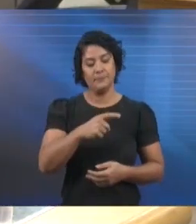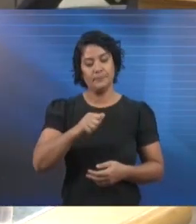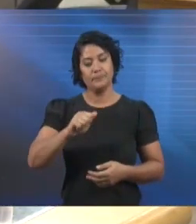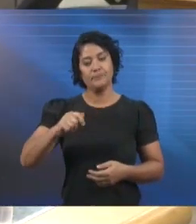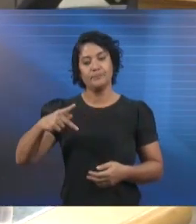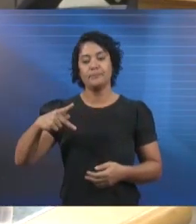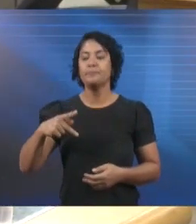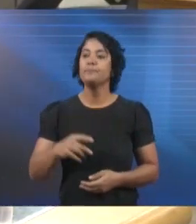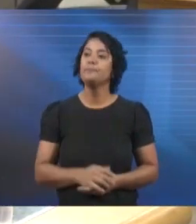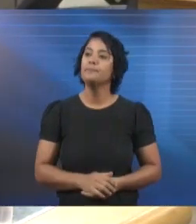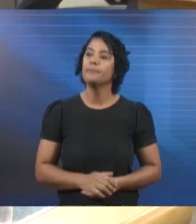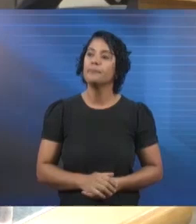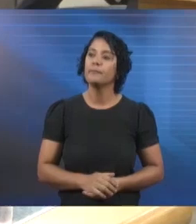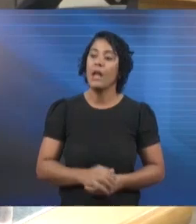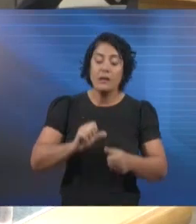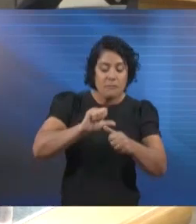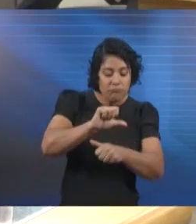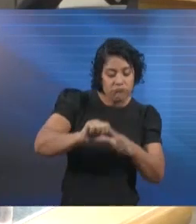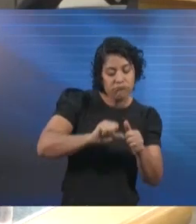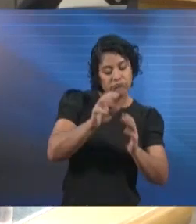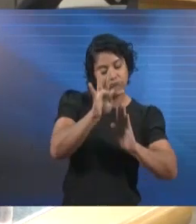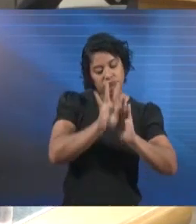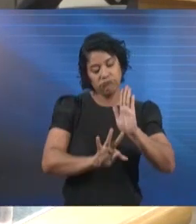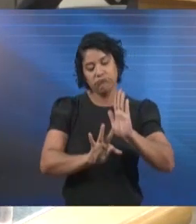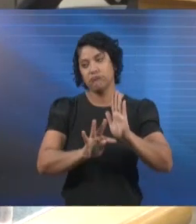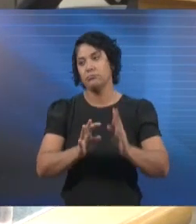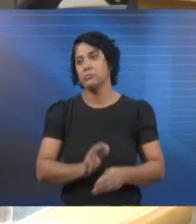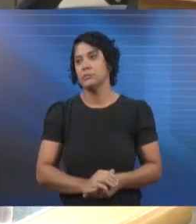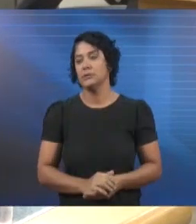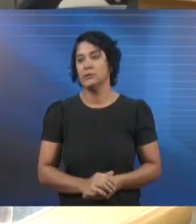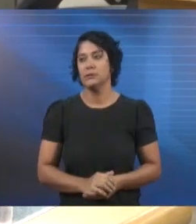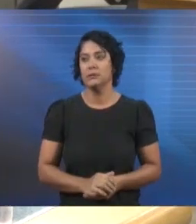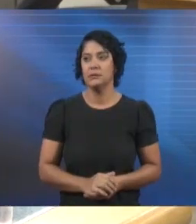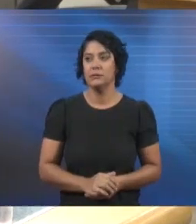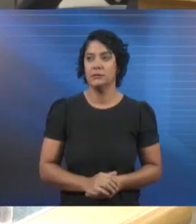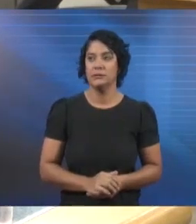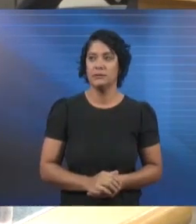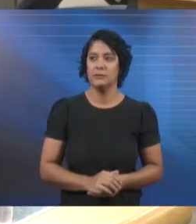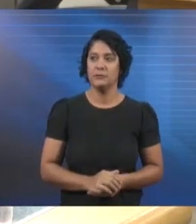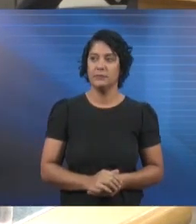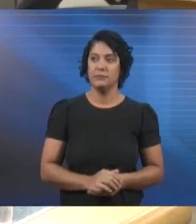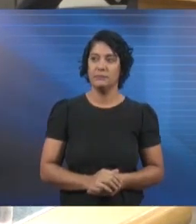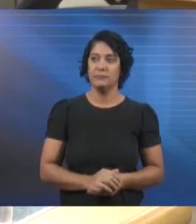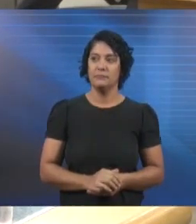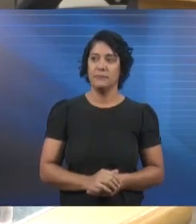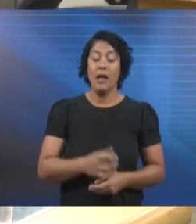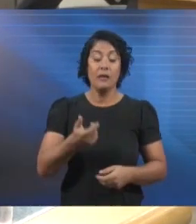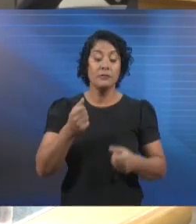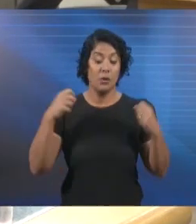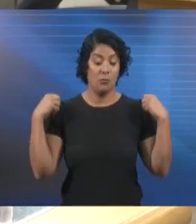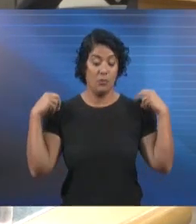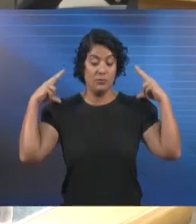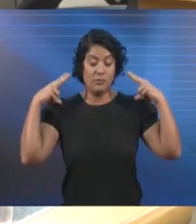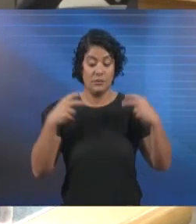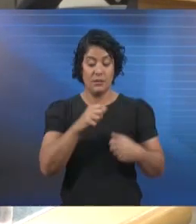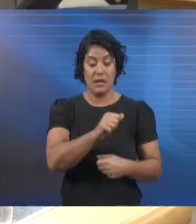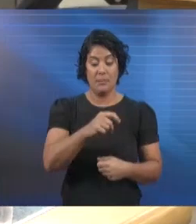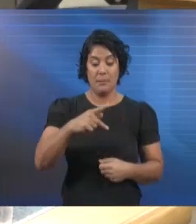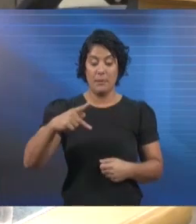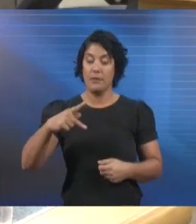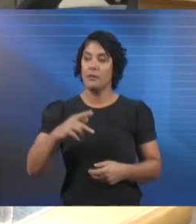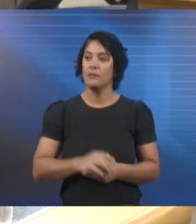texto seja aprovado sem alterações na prática cada R 100 que o motorista de aplicativo